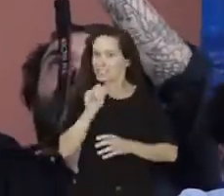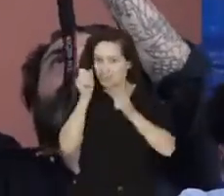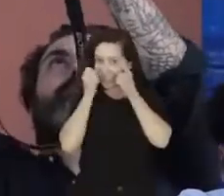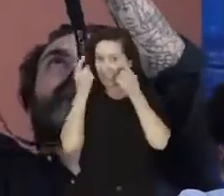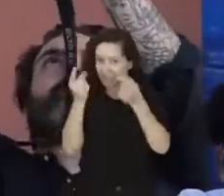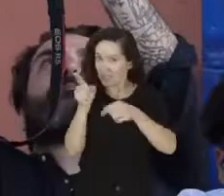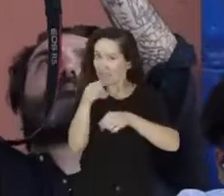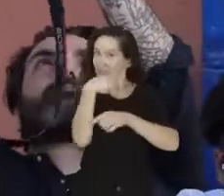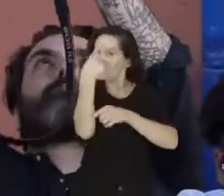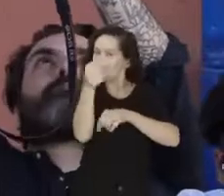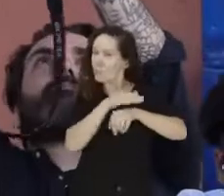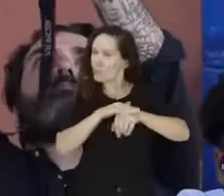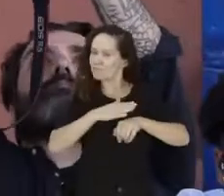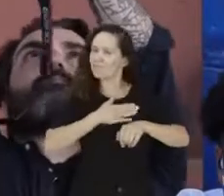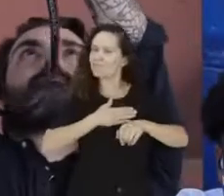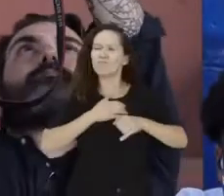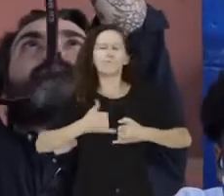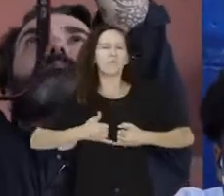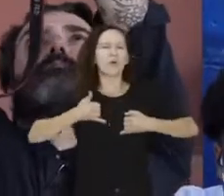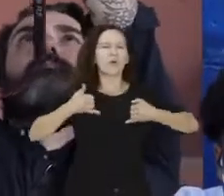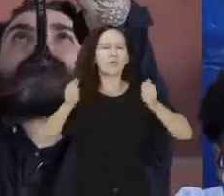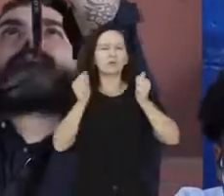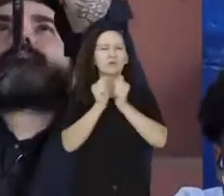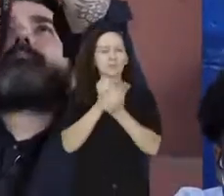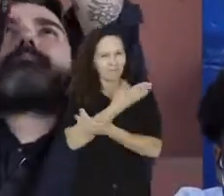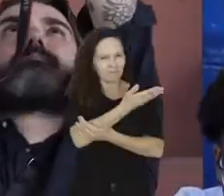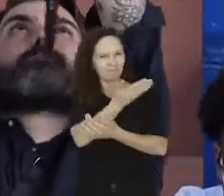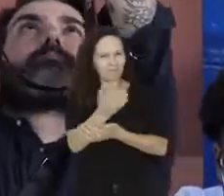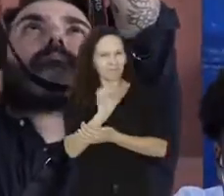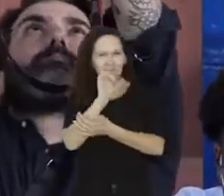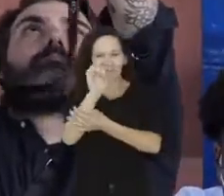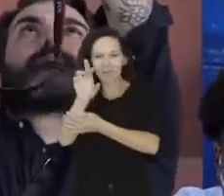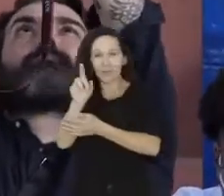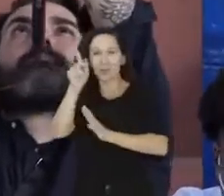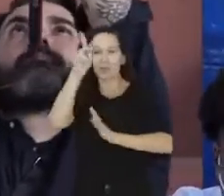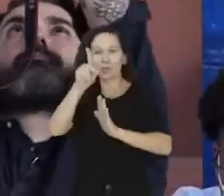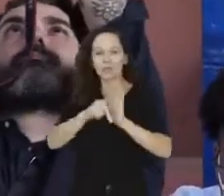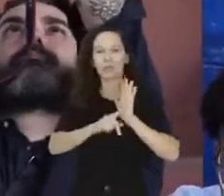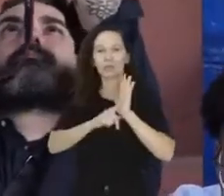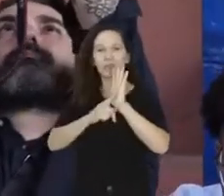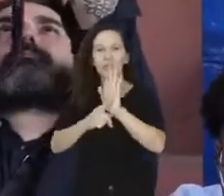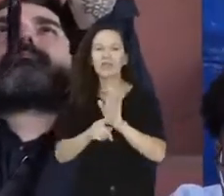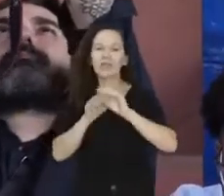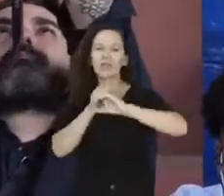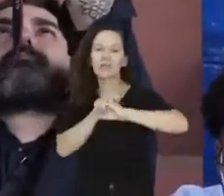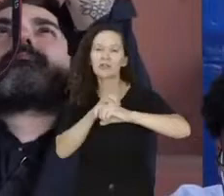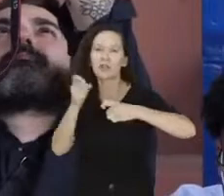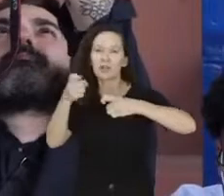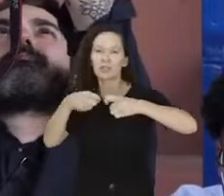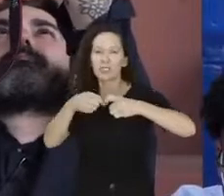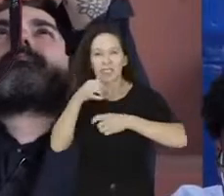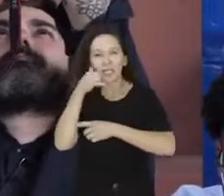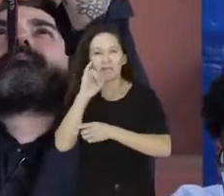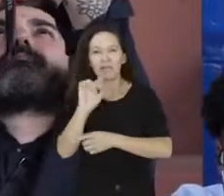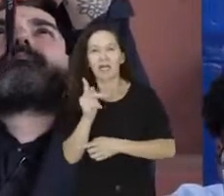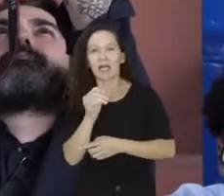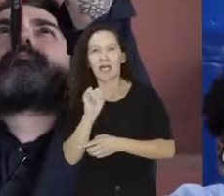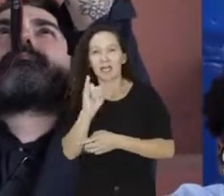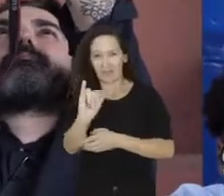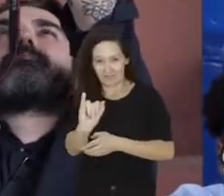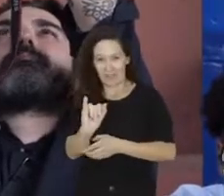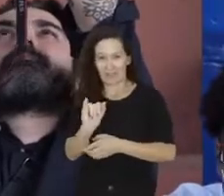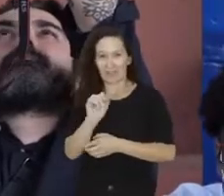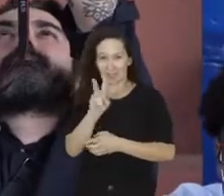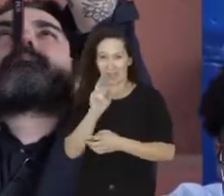honra ter vocês juntos. Um projeto que aborda a educação sexual sobre prevenção do HIV/AIDS, e as ISTs na comunidade